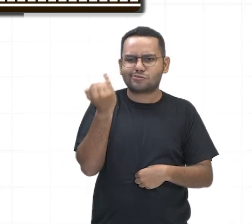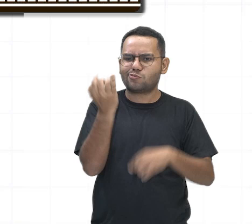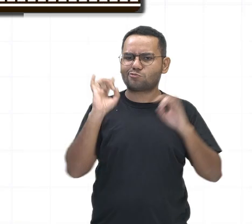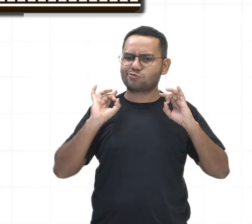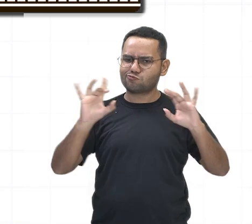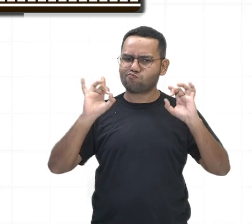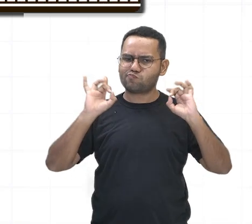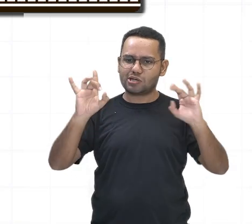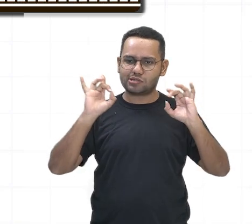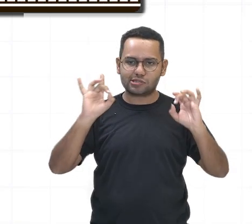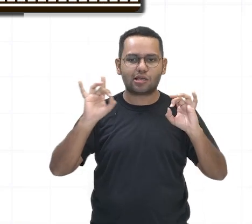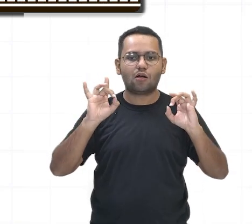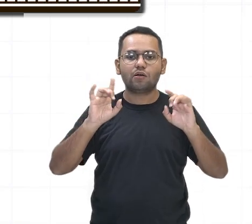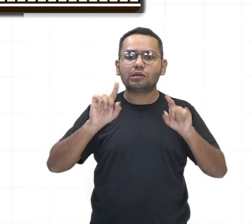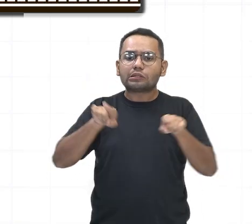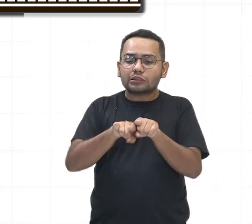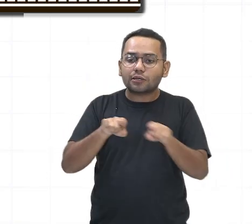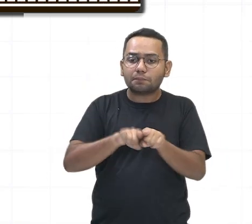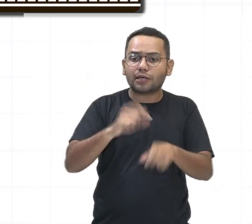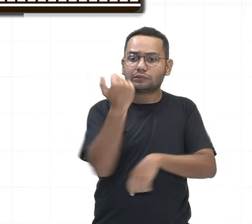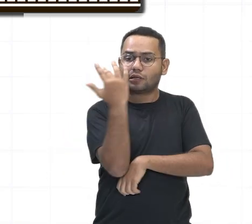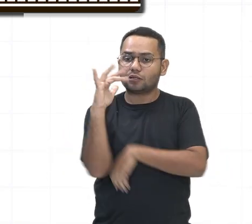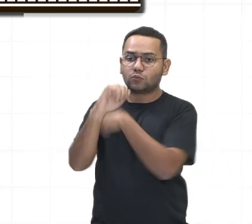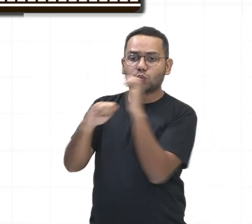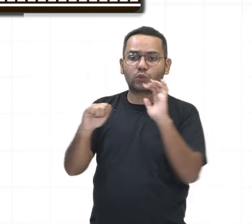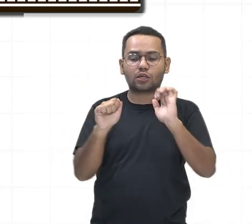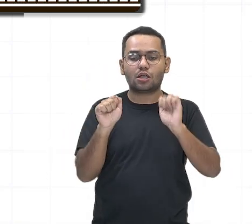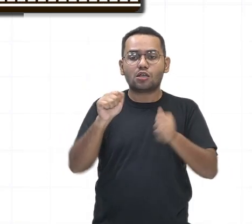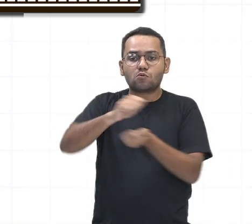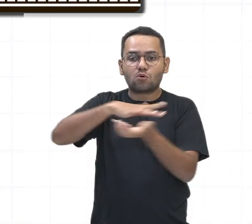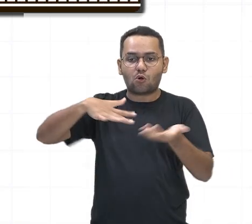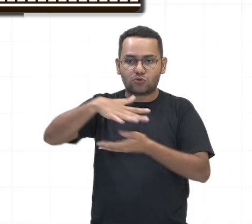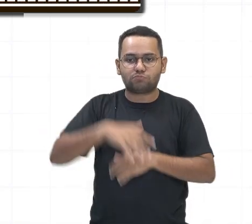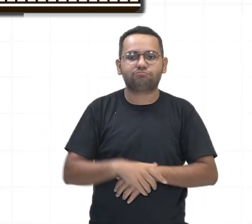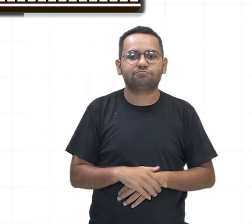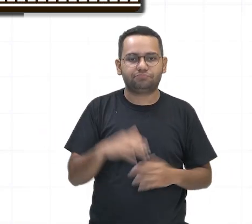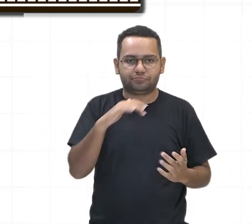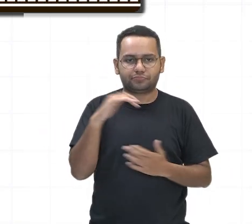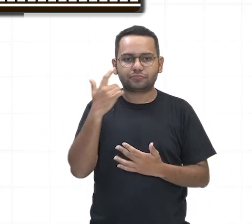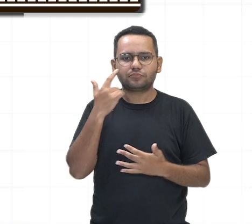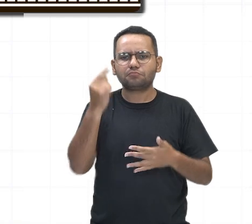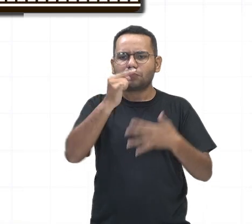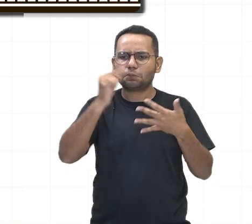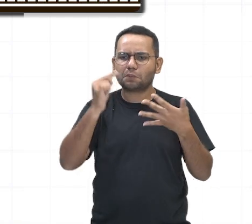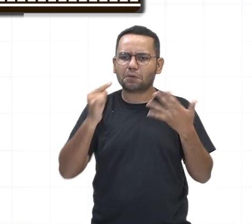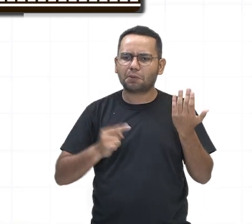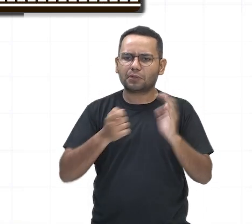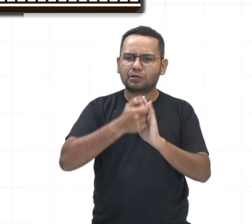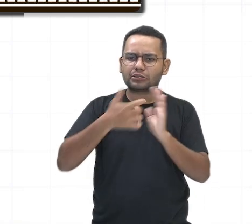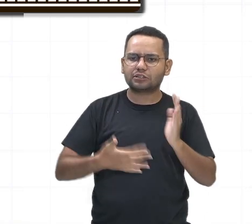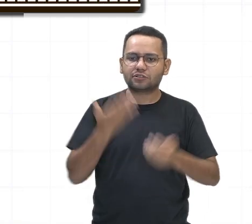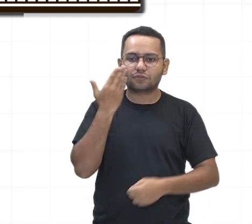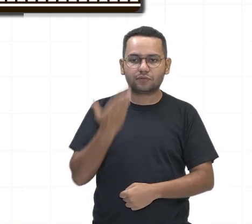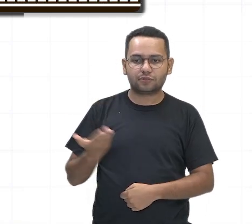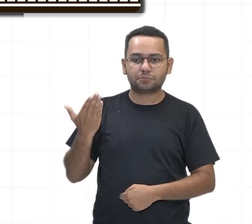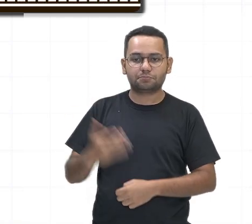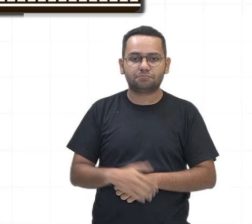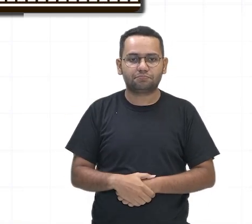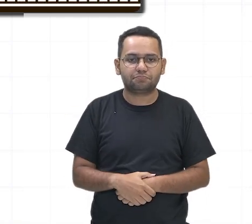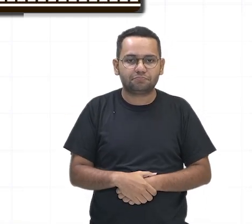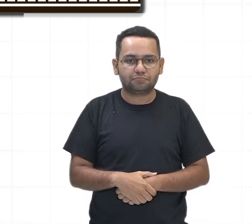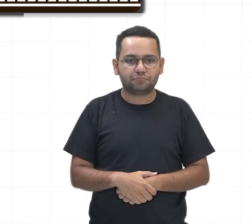cosmos. E quais são os elementos característicos das religiões de matriz africana?